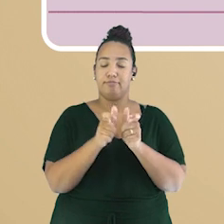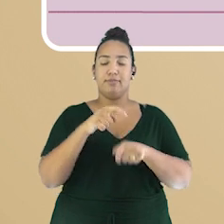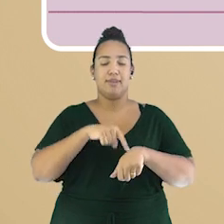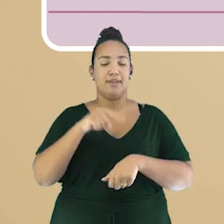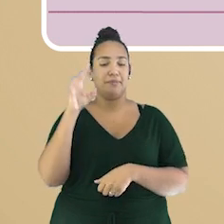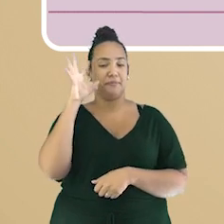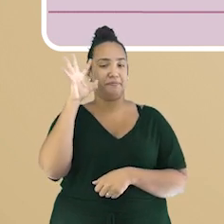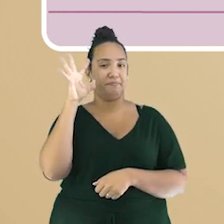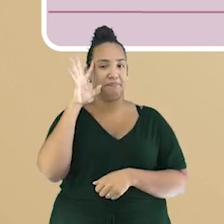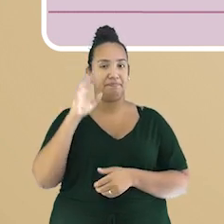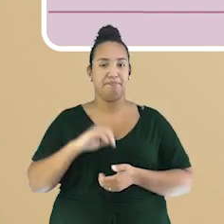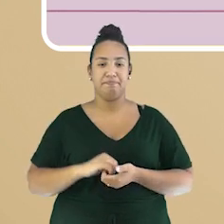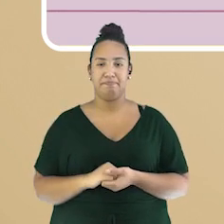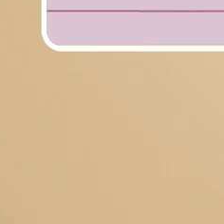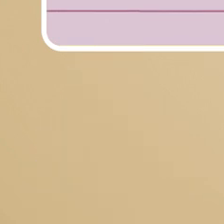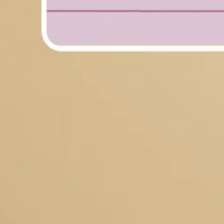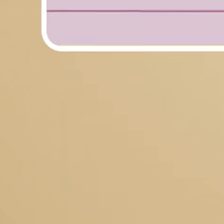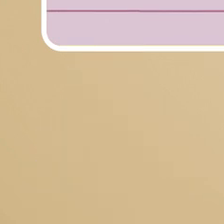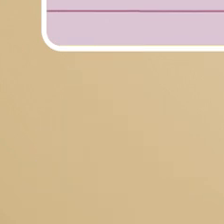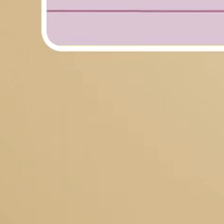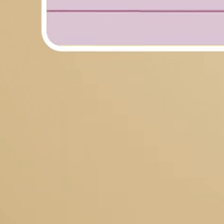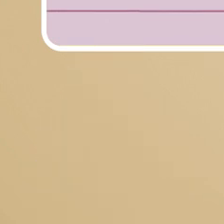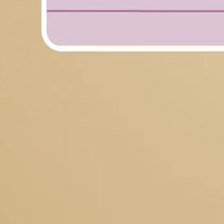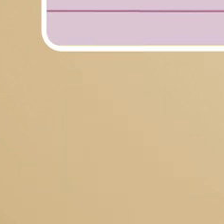para vocês responderem.